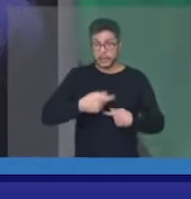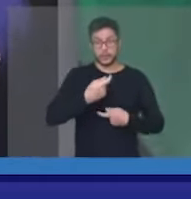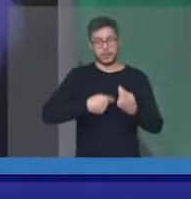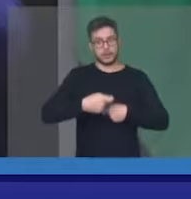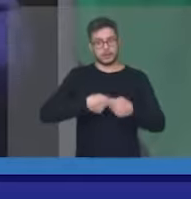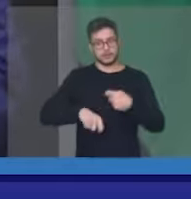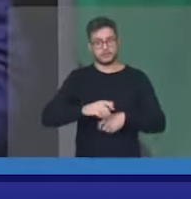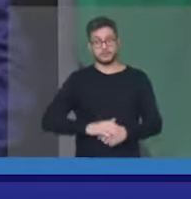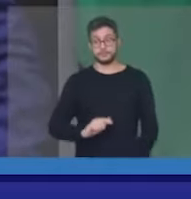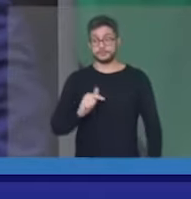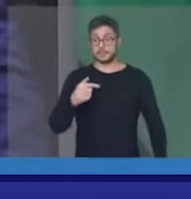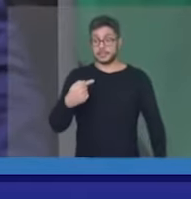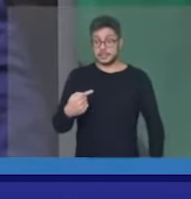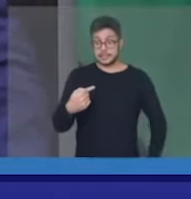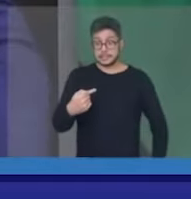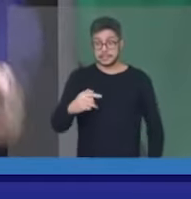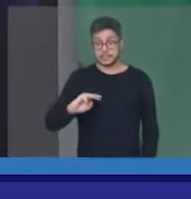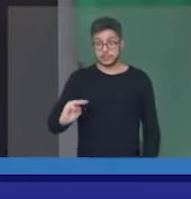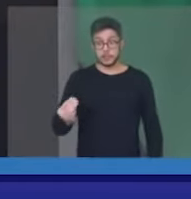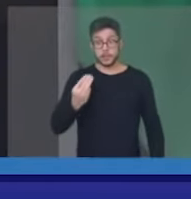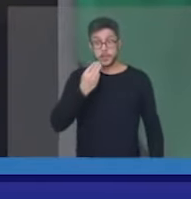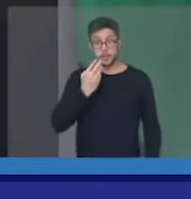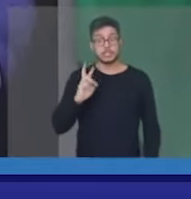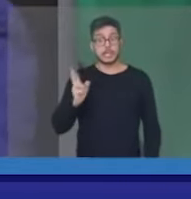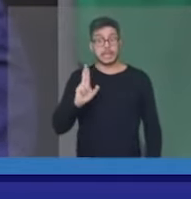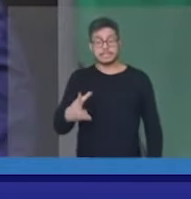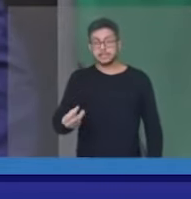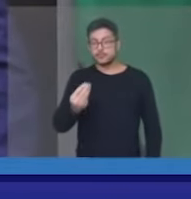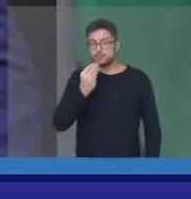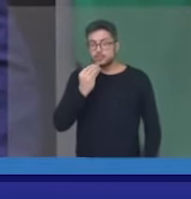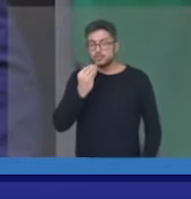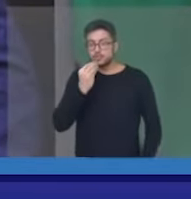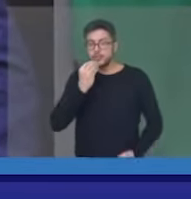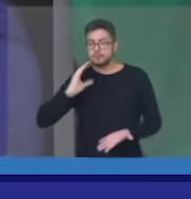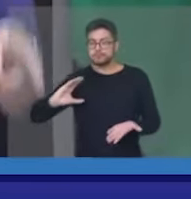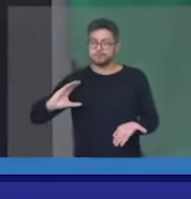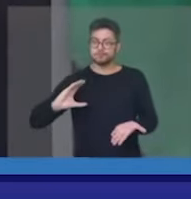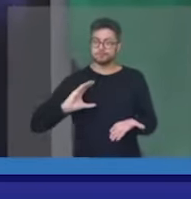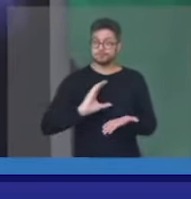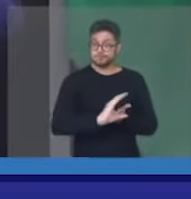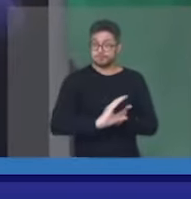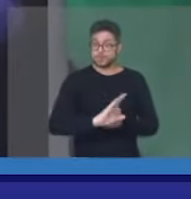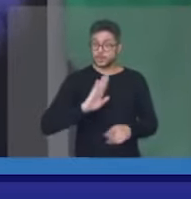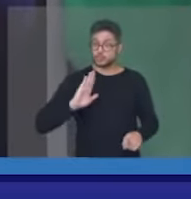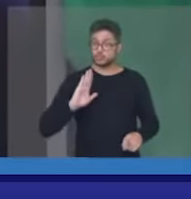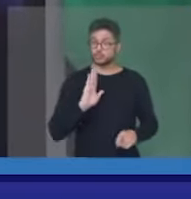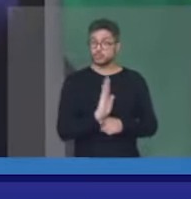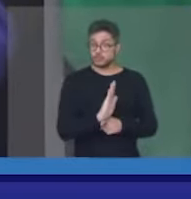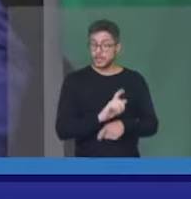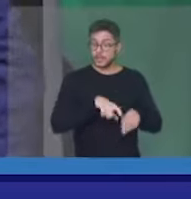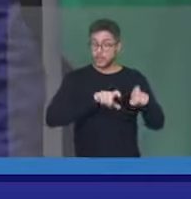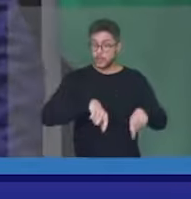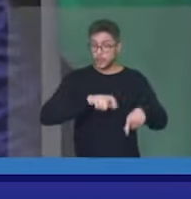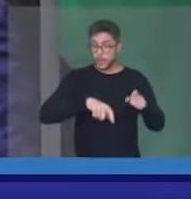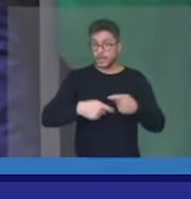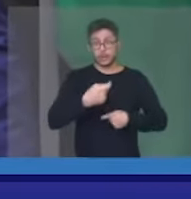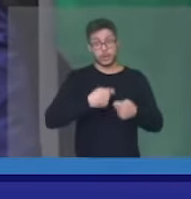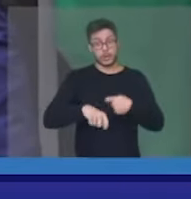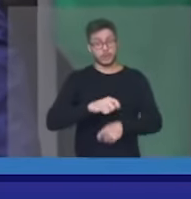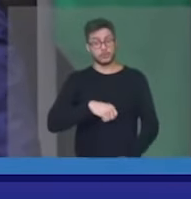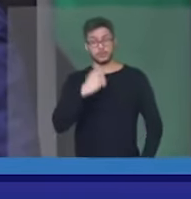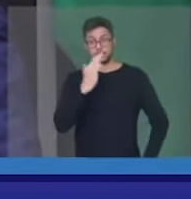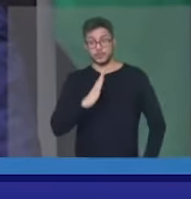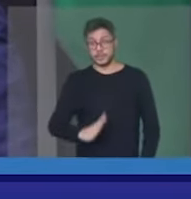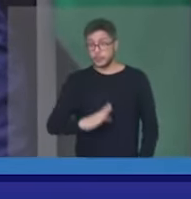poderiam ser investidos para salvar O agronegócio brasileiro e salvar os agricultores do Rio